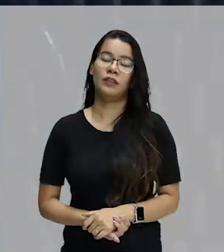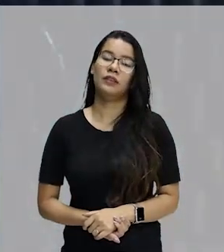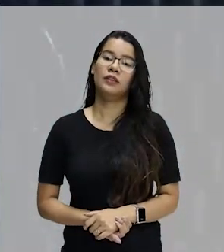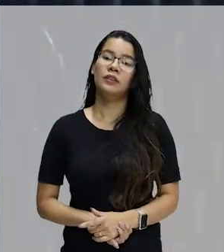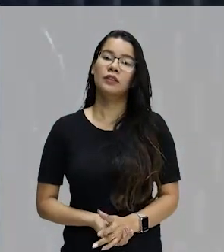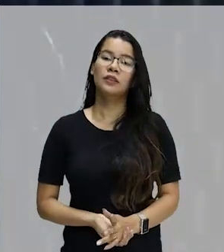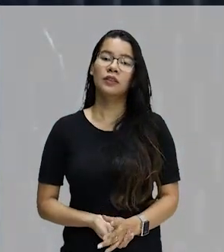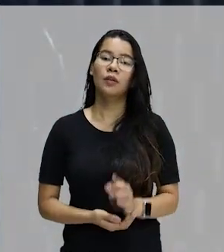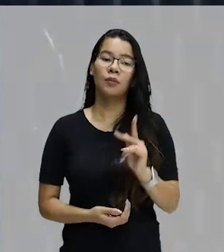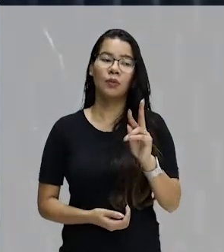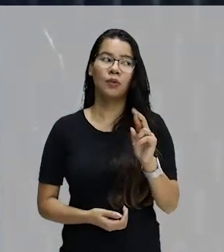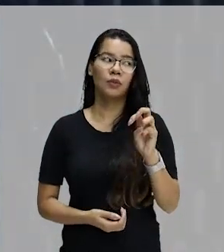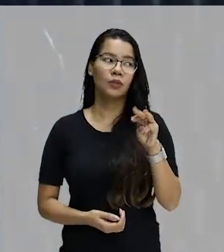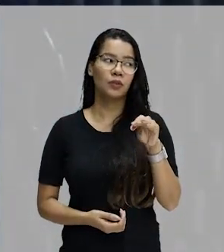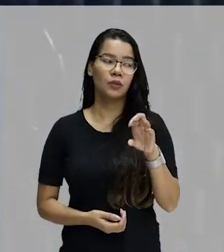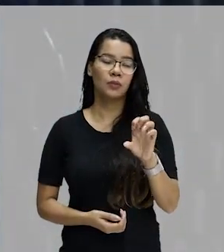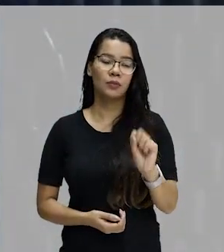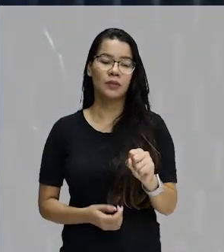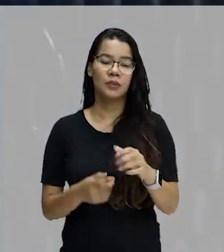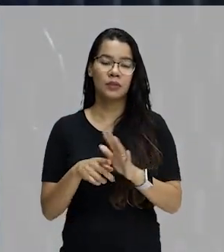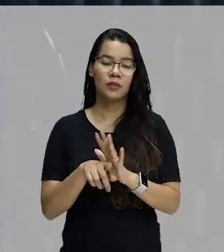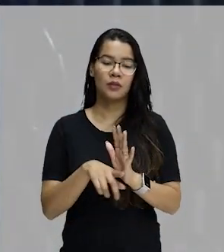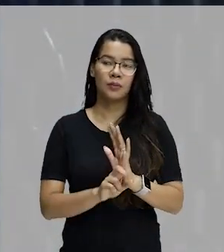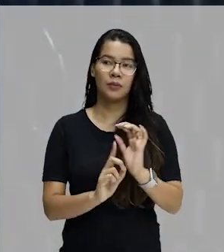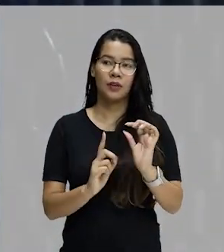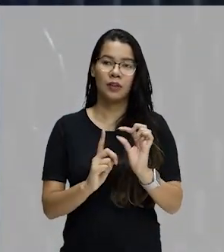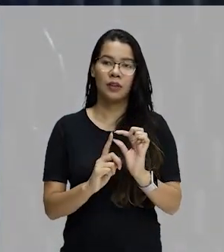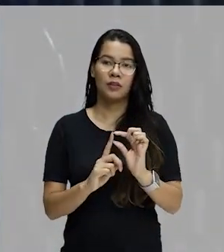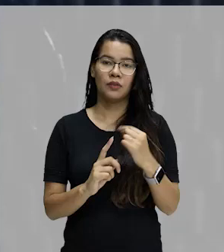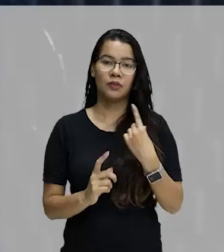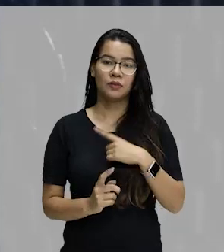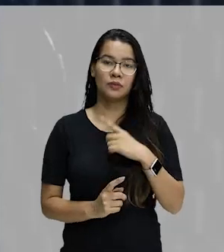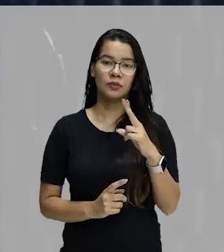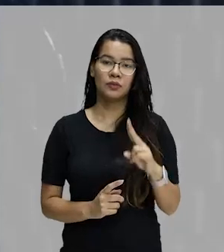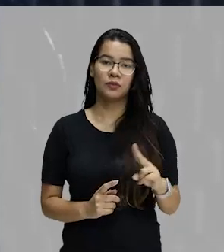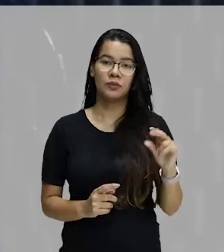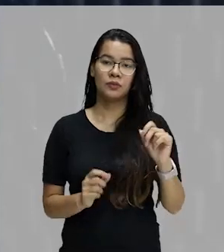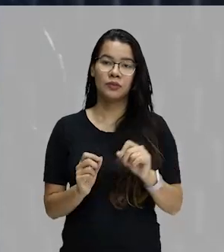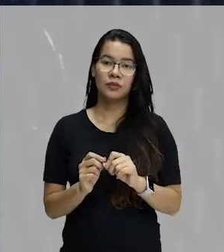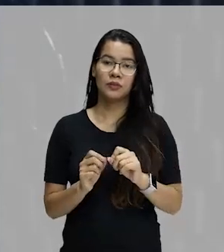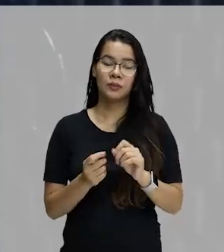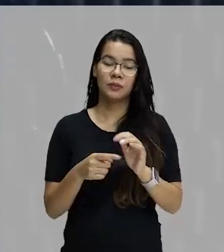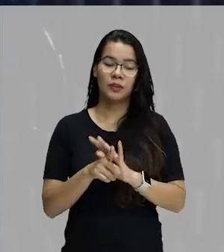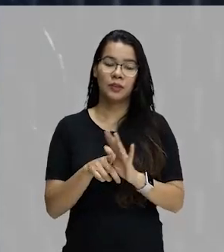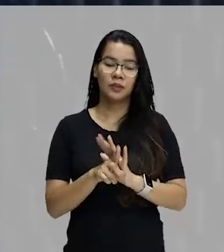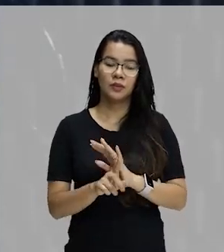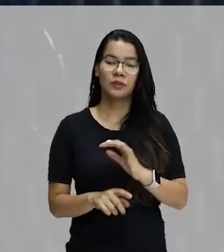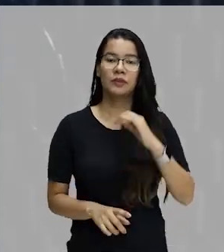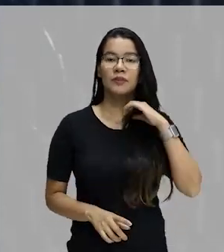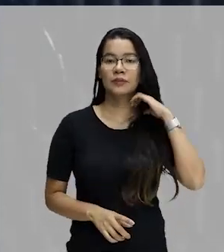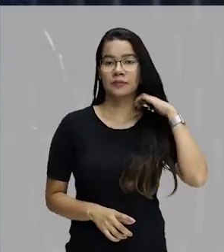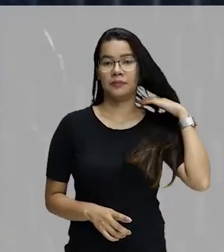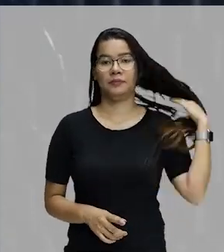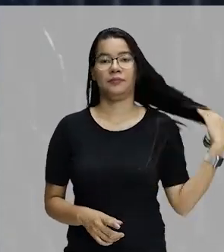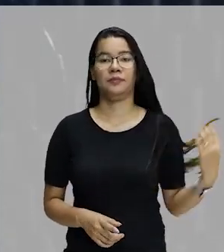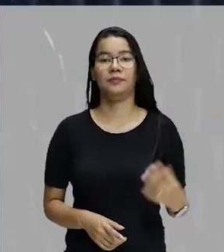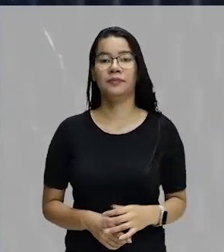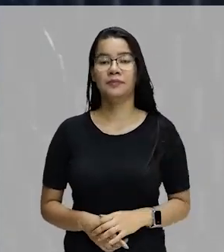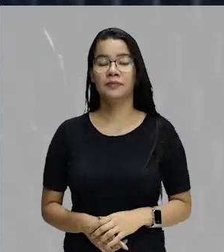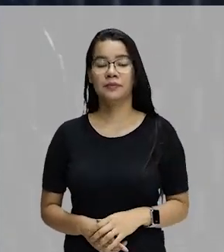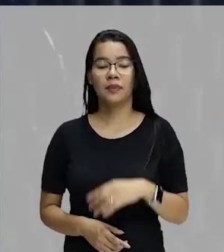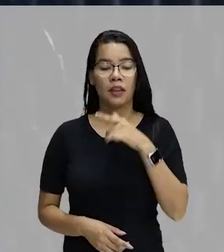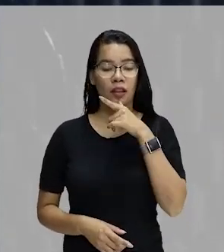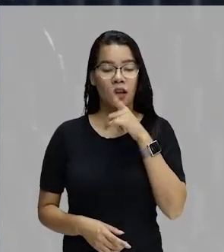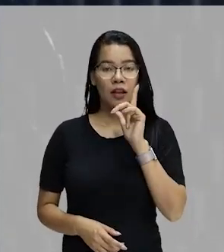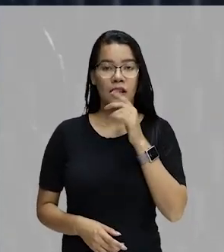interrogativos são palavras que nós usamos para fazer perguntas, para fazer questionamentos, como o próprio nome diz. Na língua